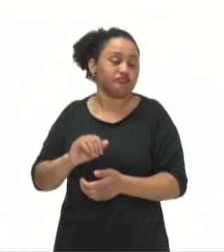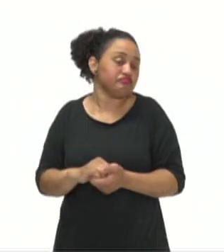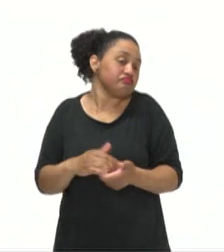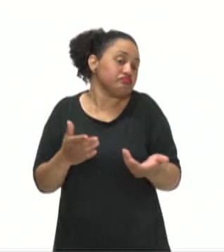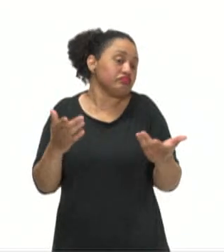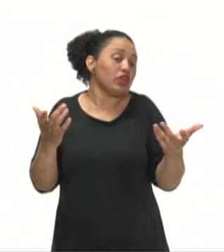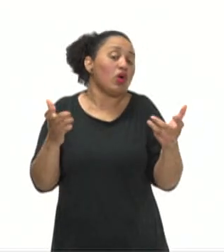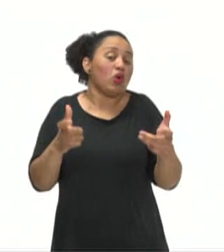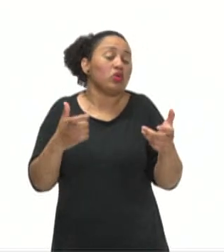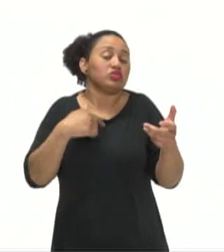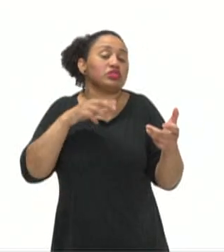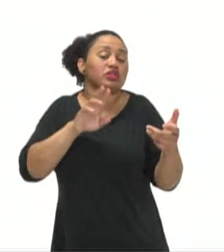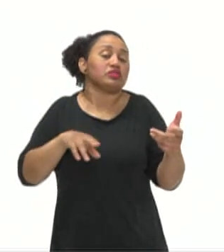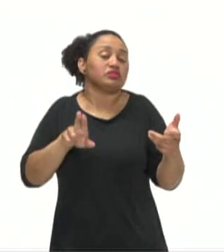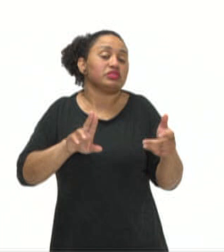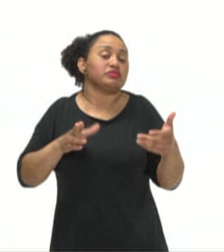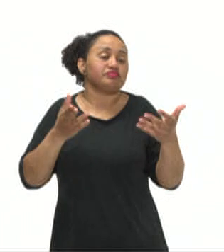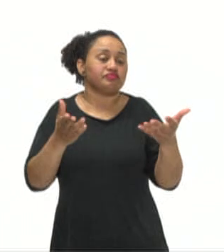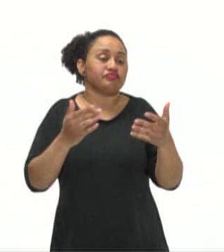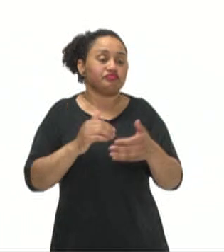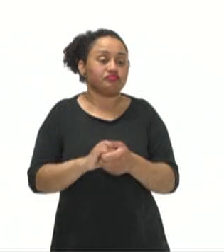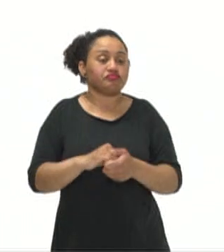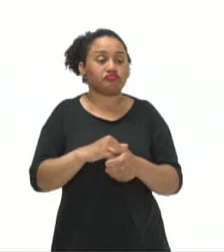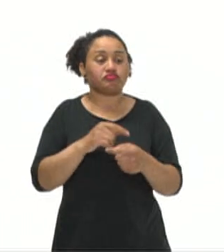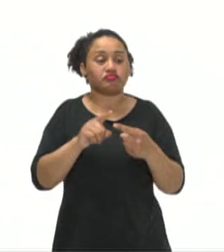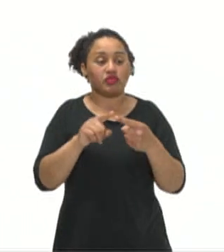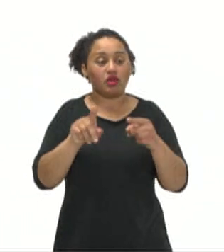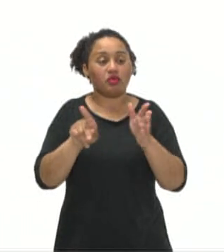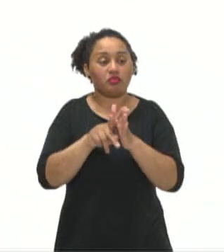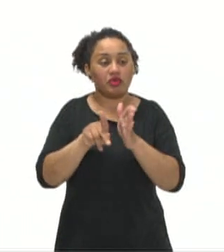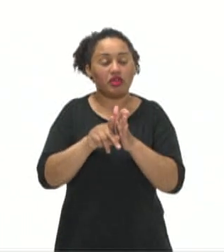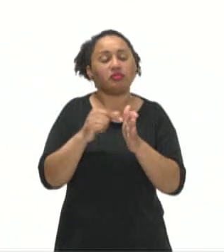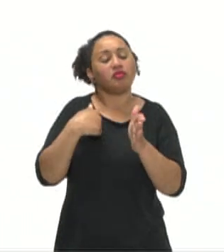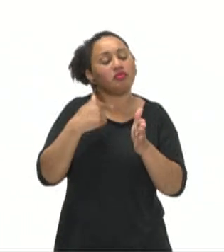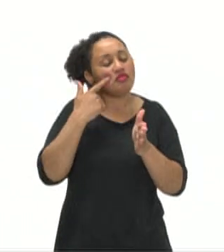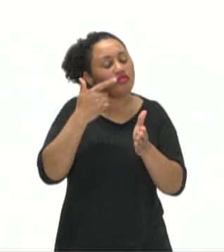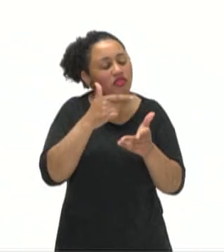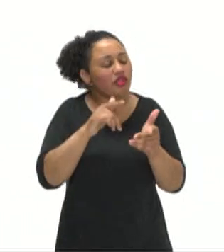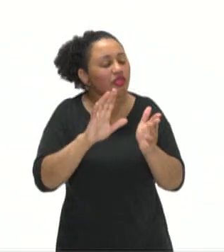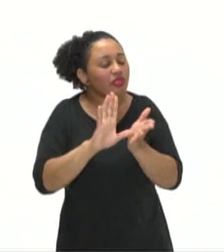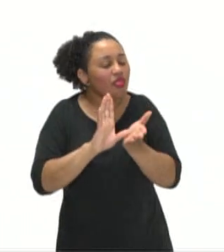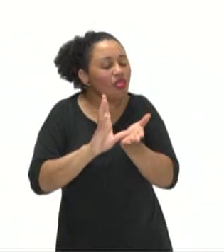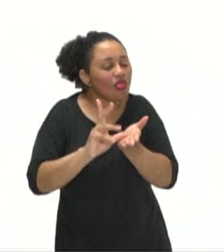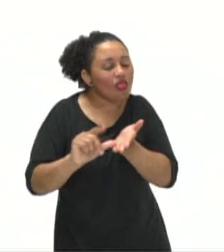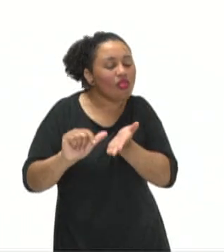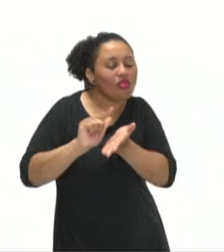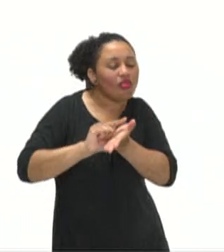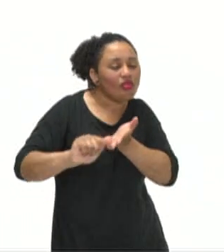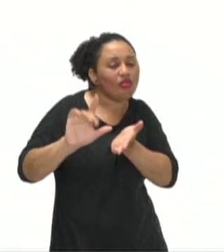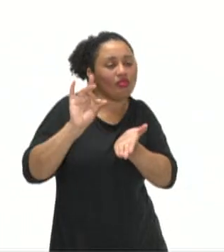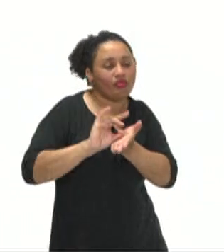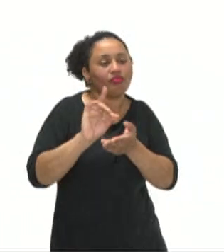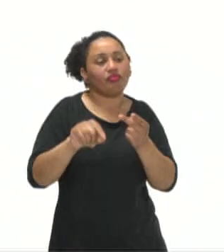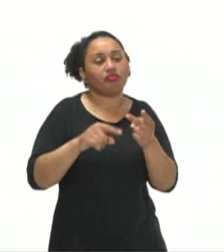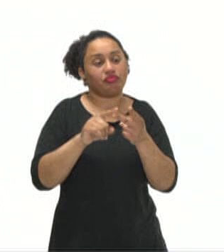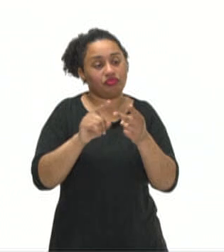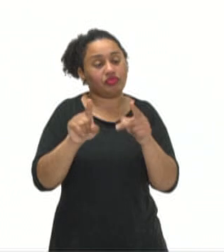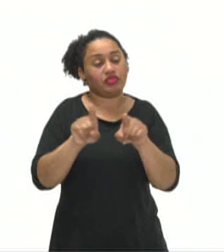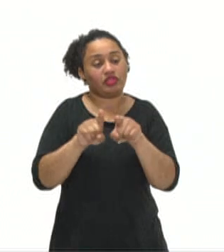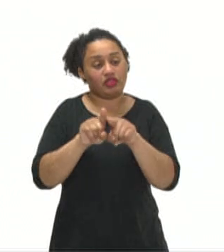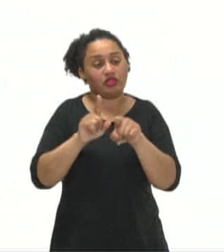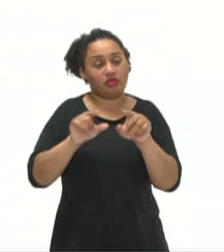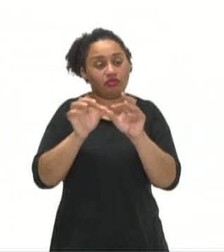Algumas aplicações dele. Então, é agente de testes para pureza de substâncias, agente na síntese de outras